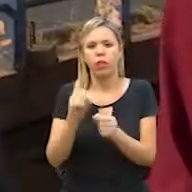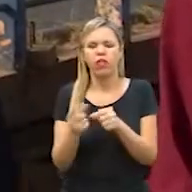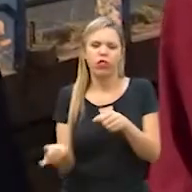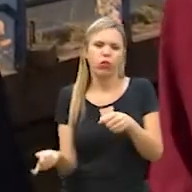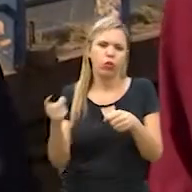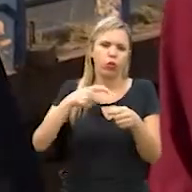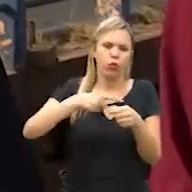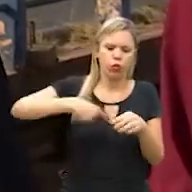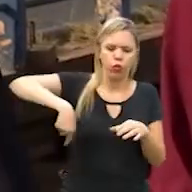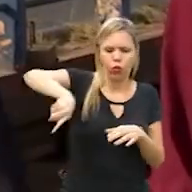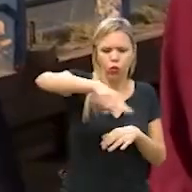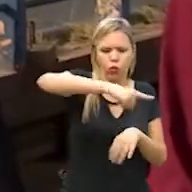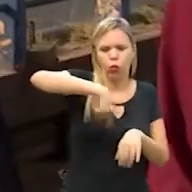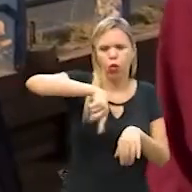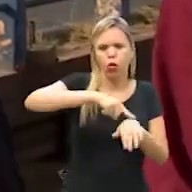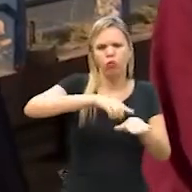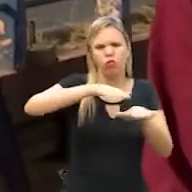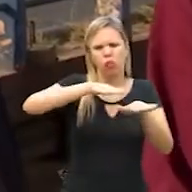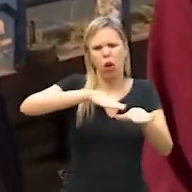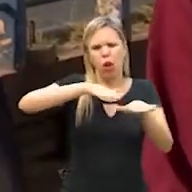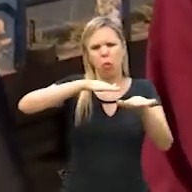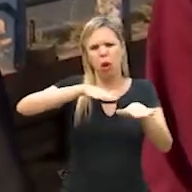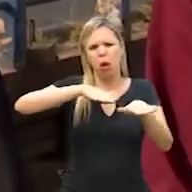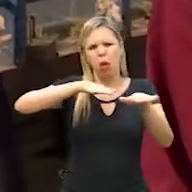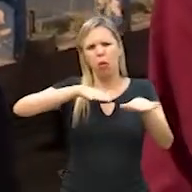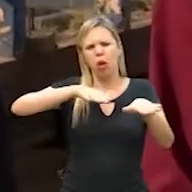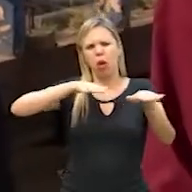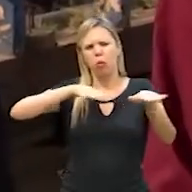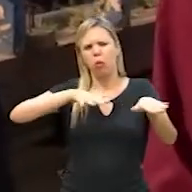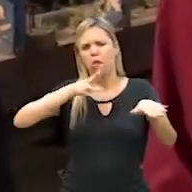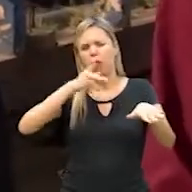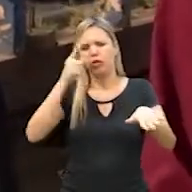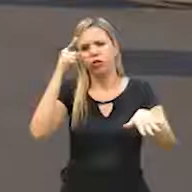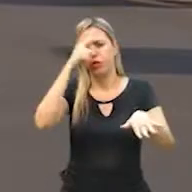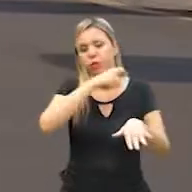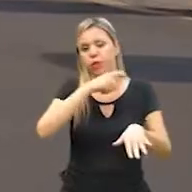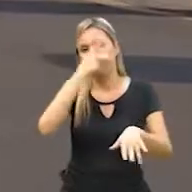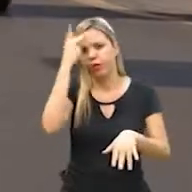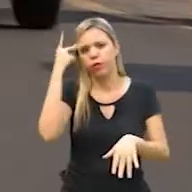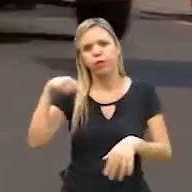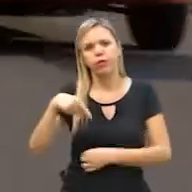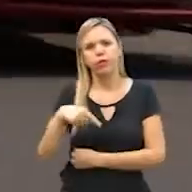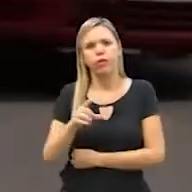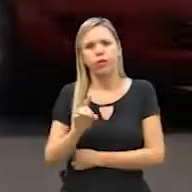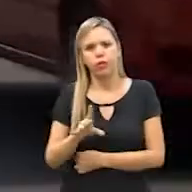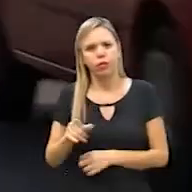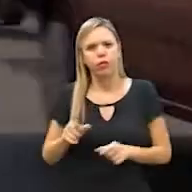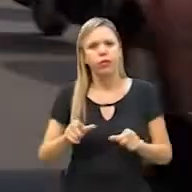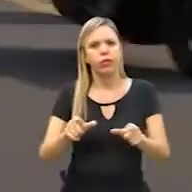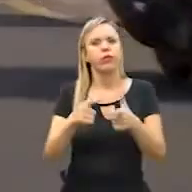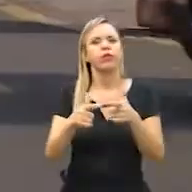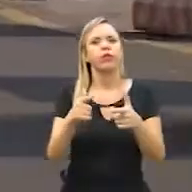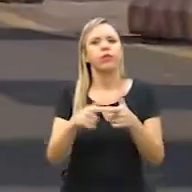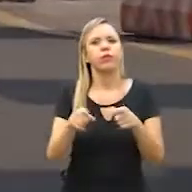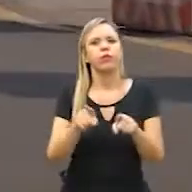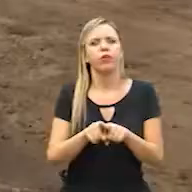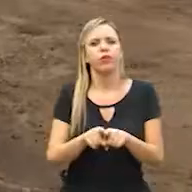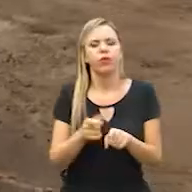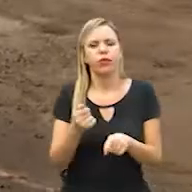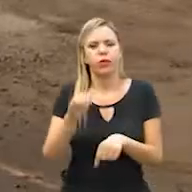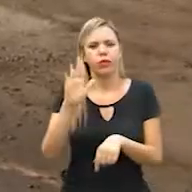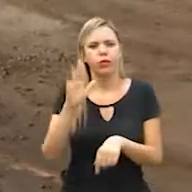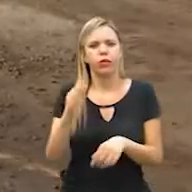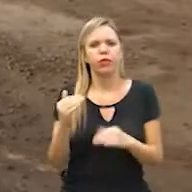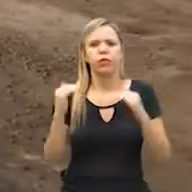fazer o retorno. E no horário de pico, isso fica muito difícil para a população. E não é só neste trecho que estão os problemas.